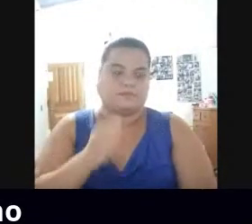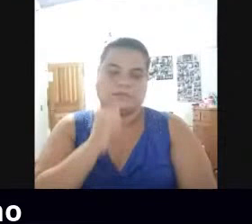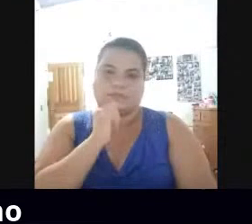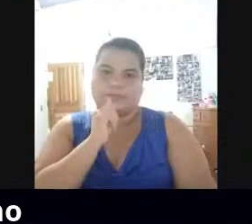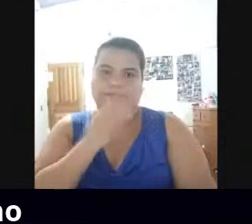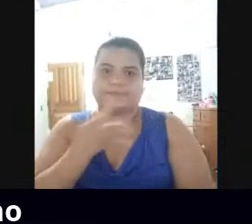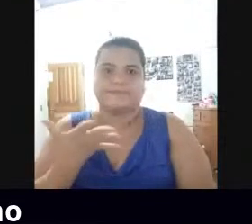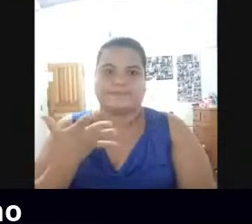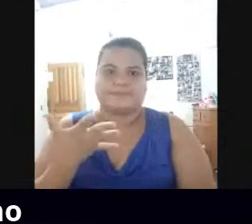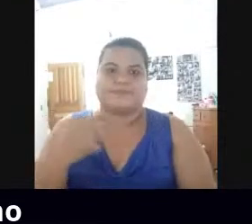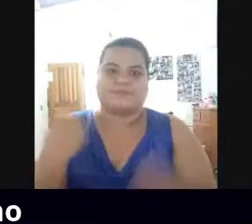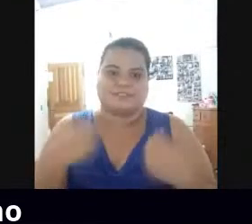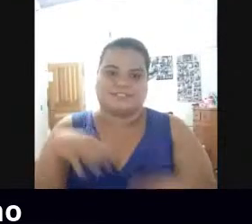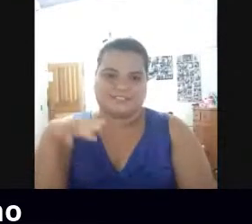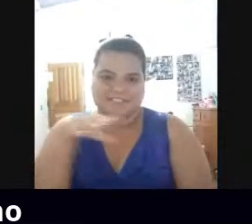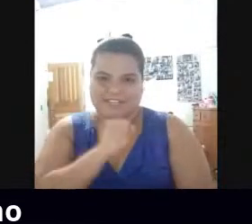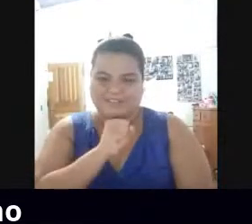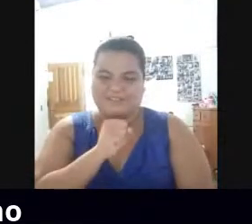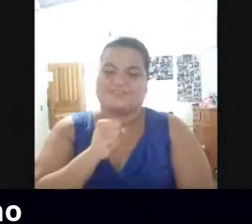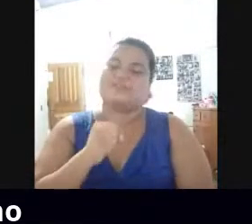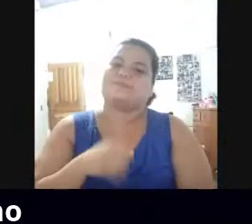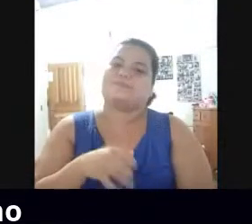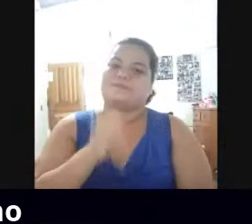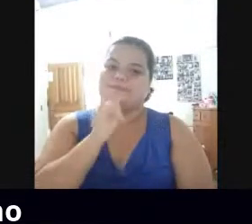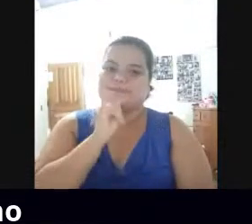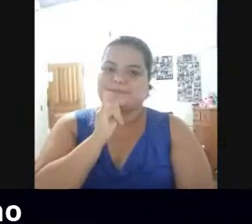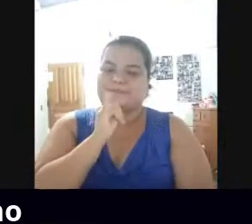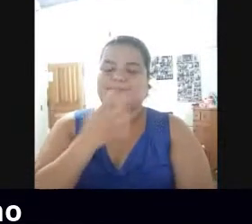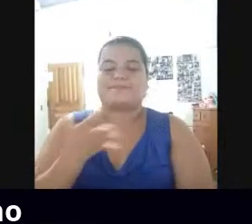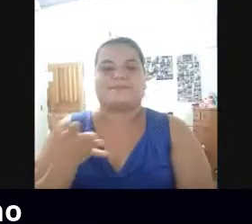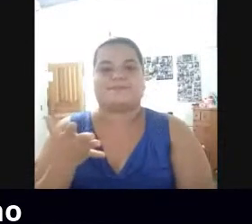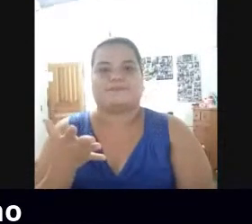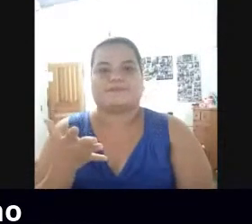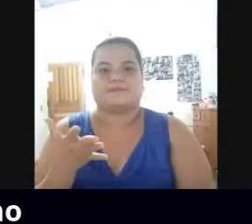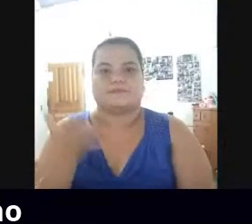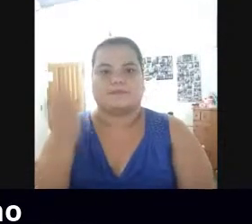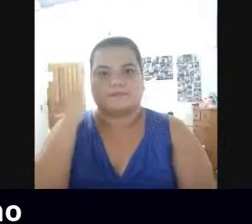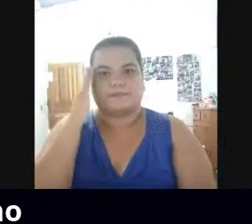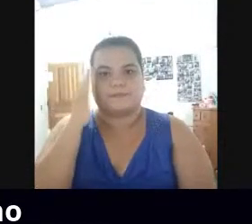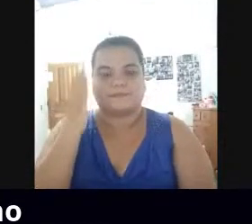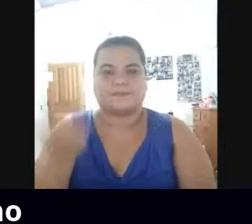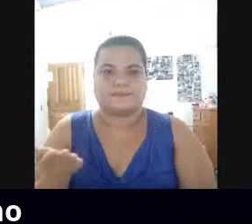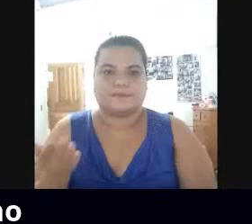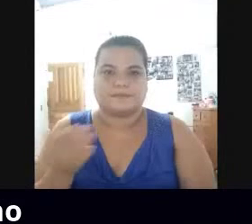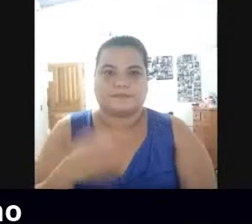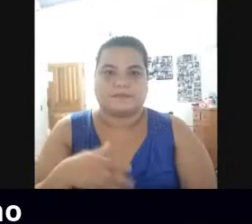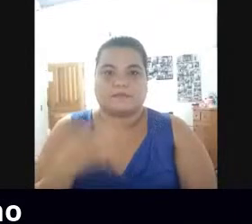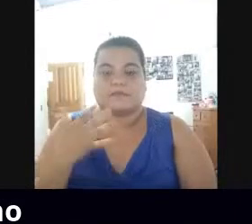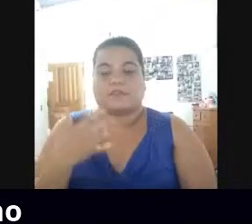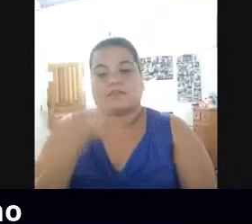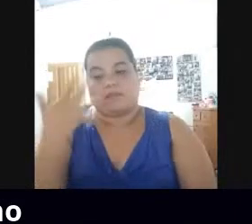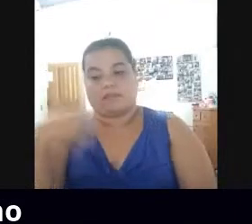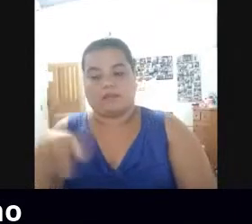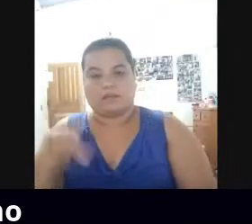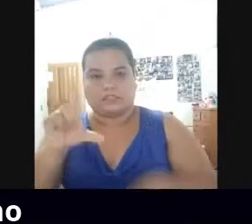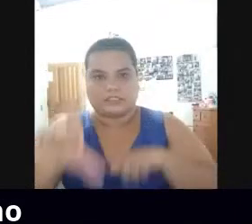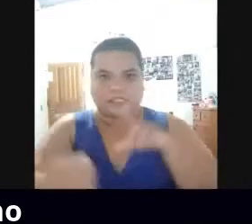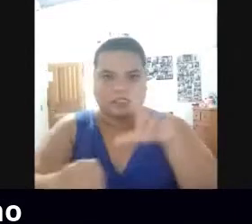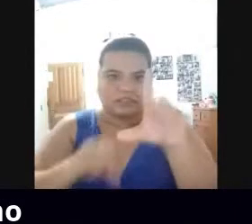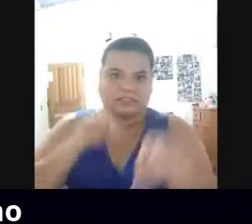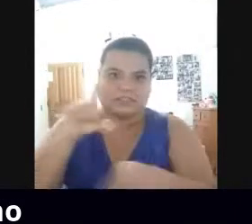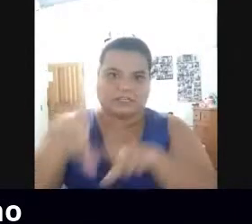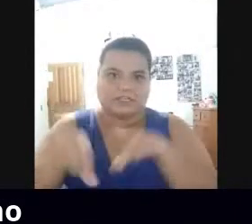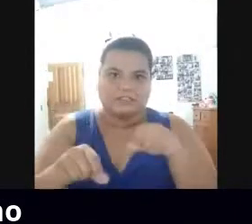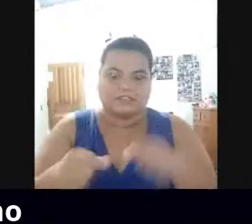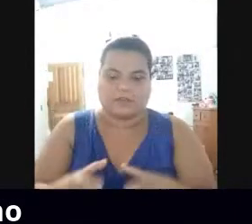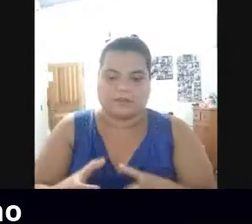porque teria muita coisa para se fazer, mas só para vocês entenderem, criança que tem seletividade não é colocar no prato e forçar ela a